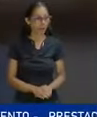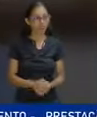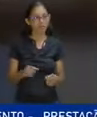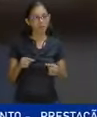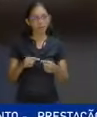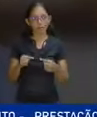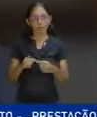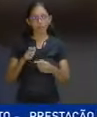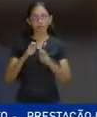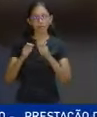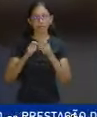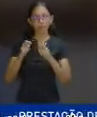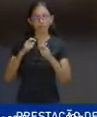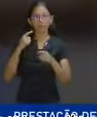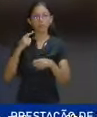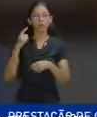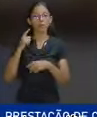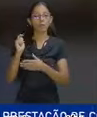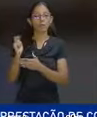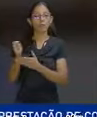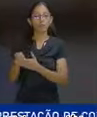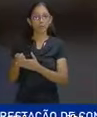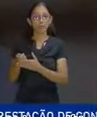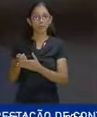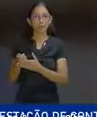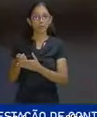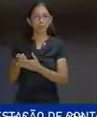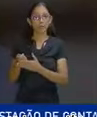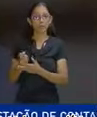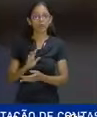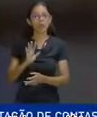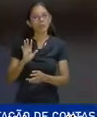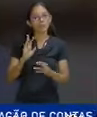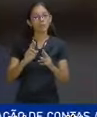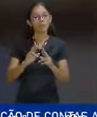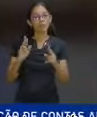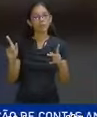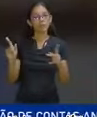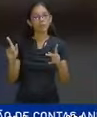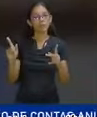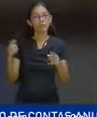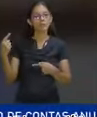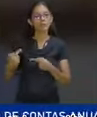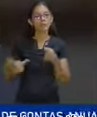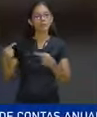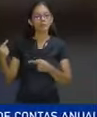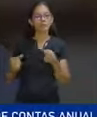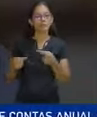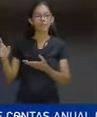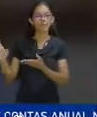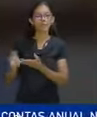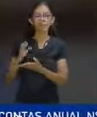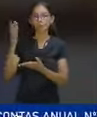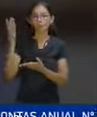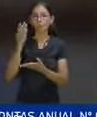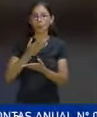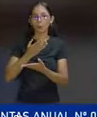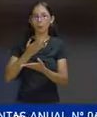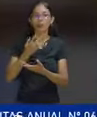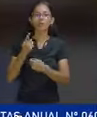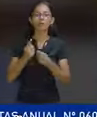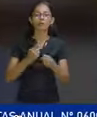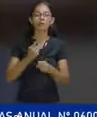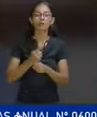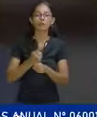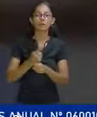despesas com serviços advocatícios, o que não ocorre para partidos políticos no âmbito das prestações de contas anuais. Ao